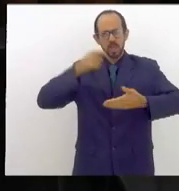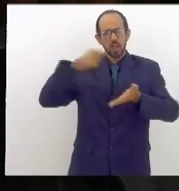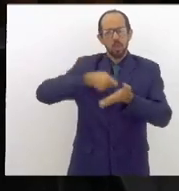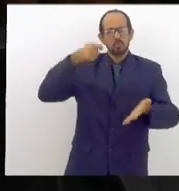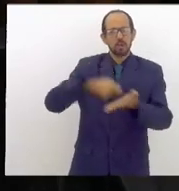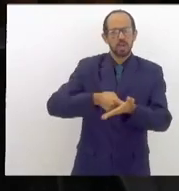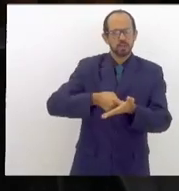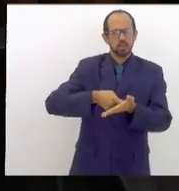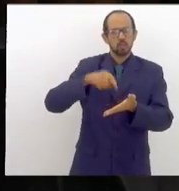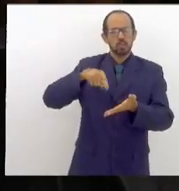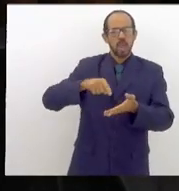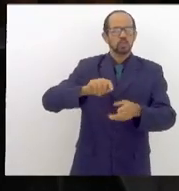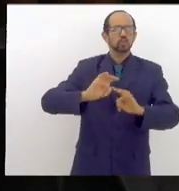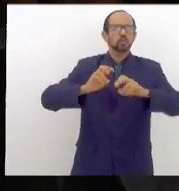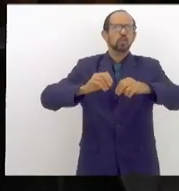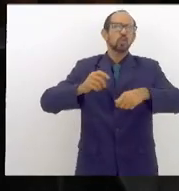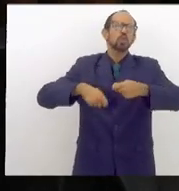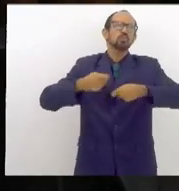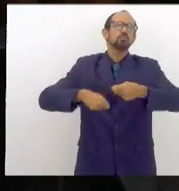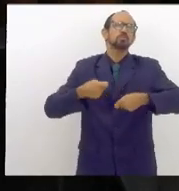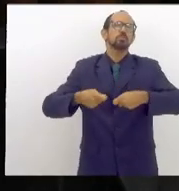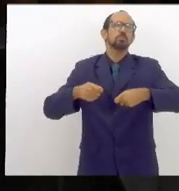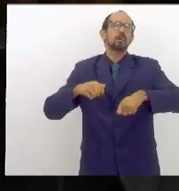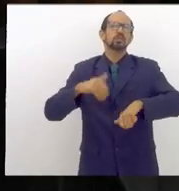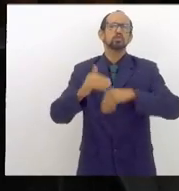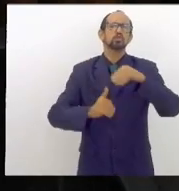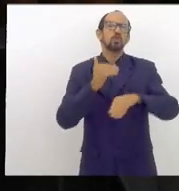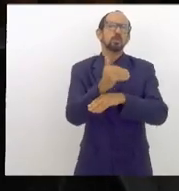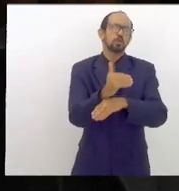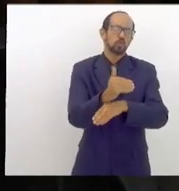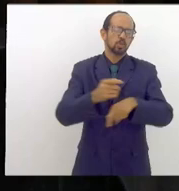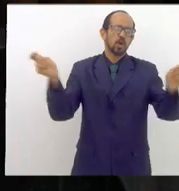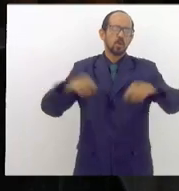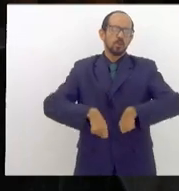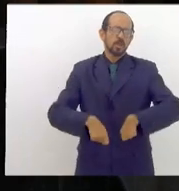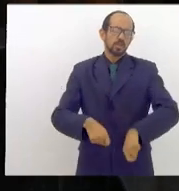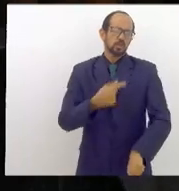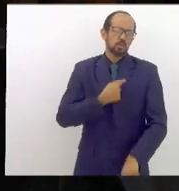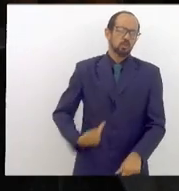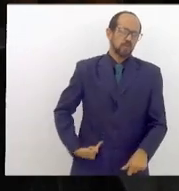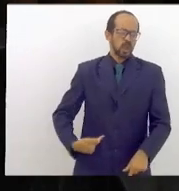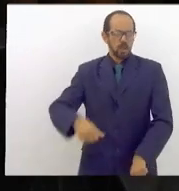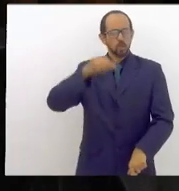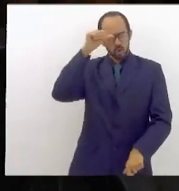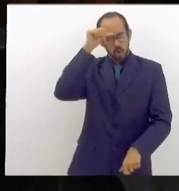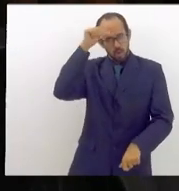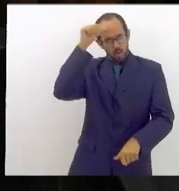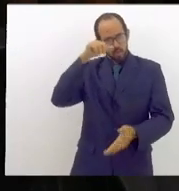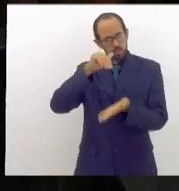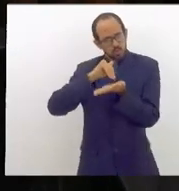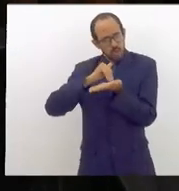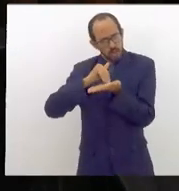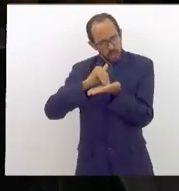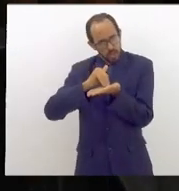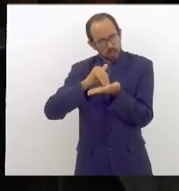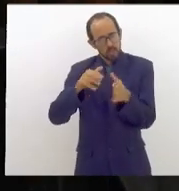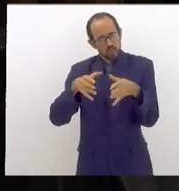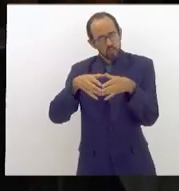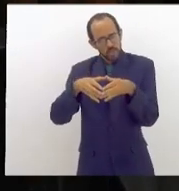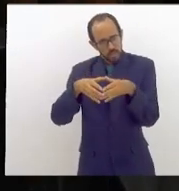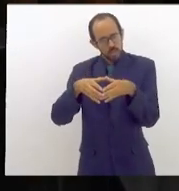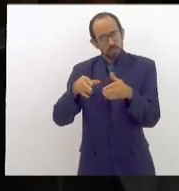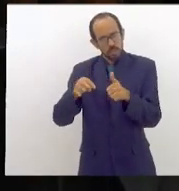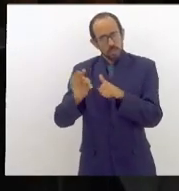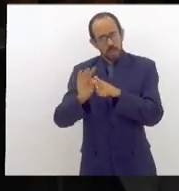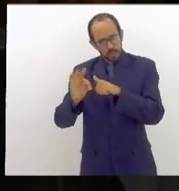obrigação de todo gestor mas sobretudo da competência do governador Cláudio Castro de seu secretário da sua equipe técnica e aí eu